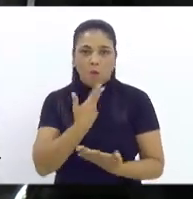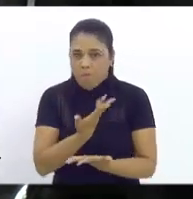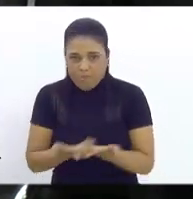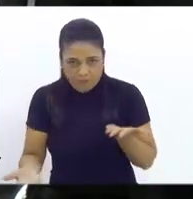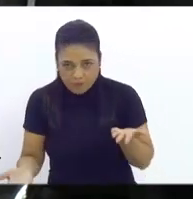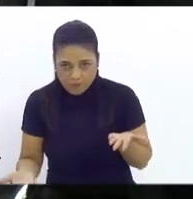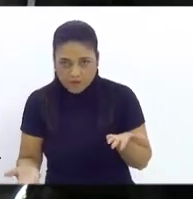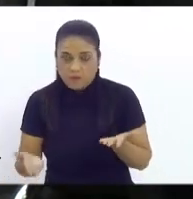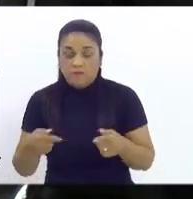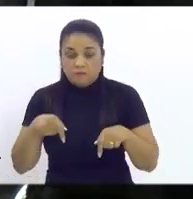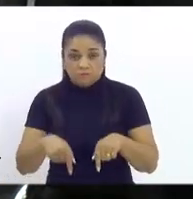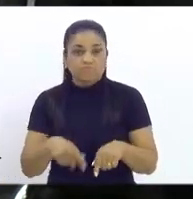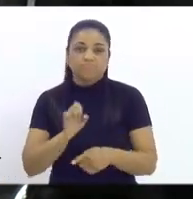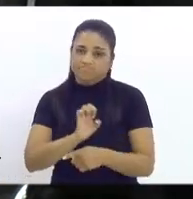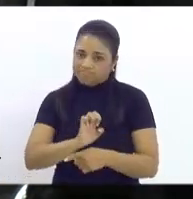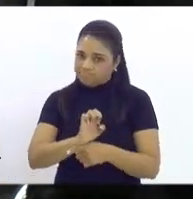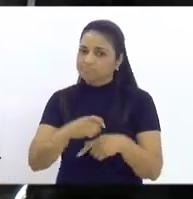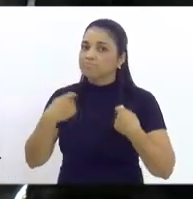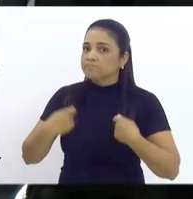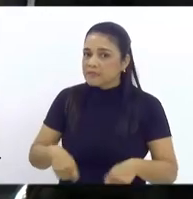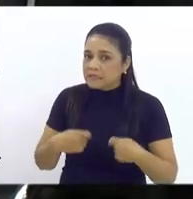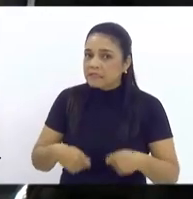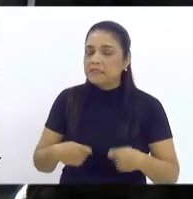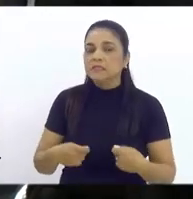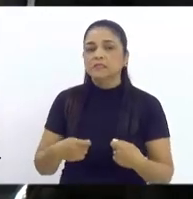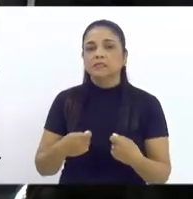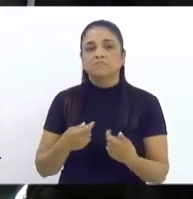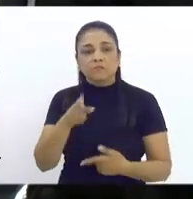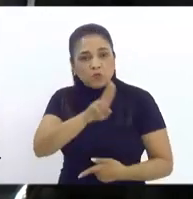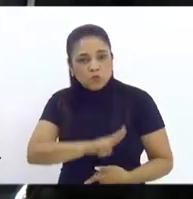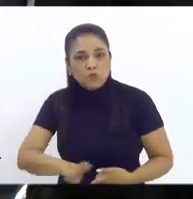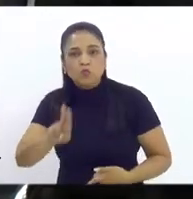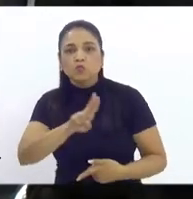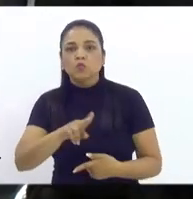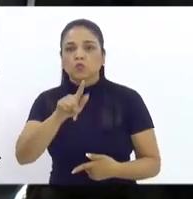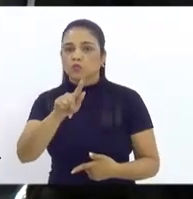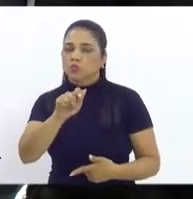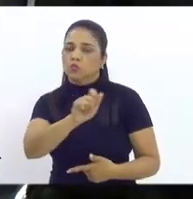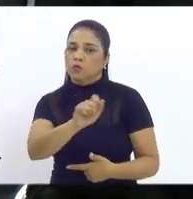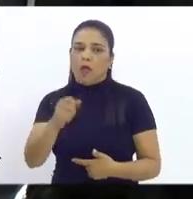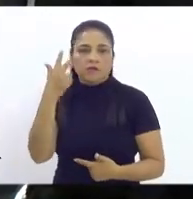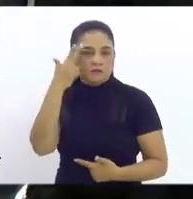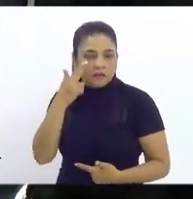sendo o Estado com maior consumo desse produto.